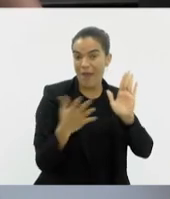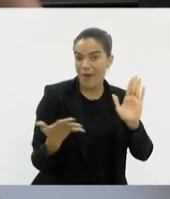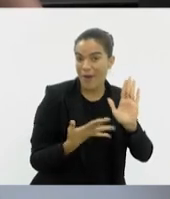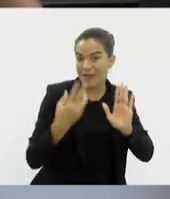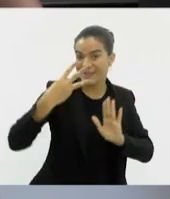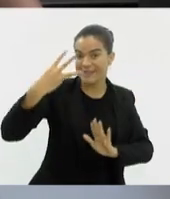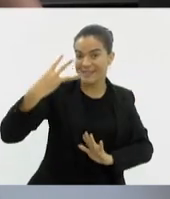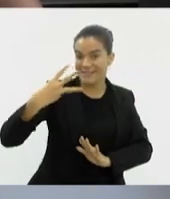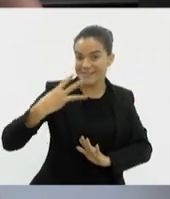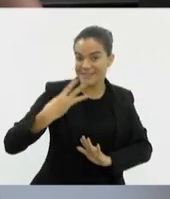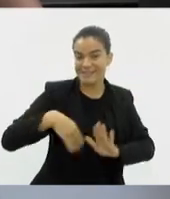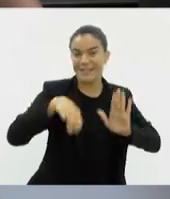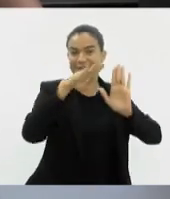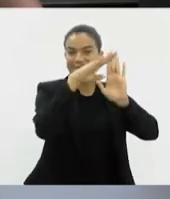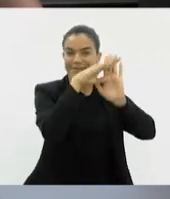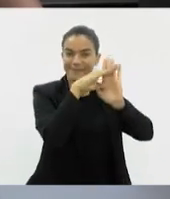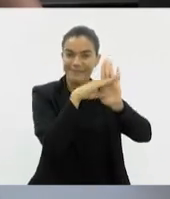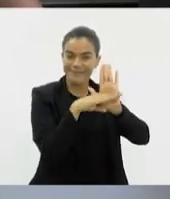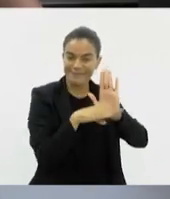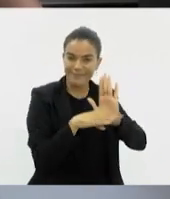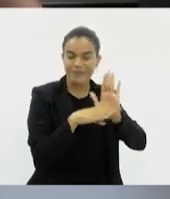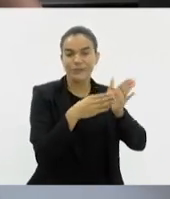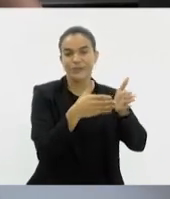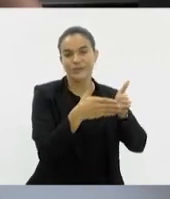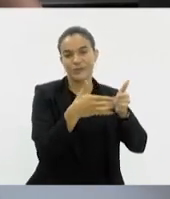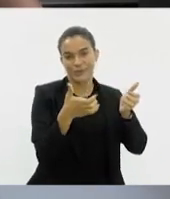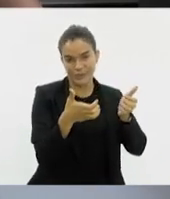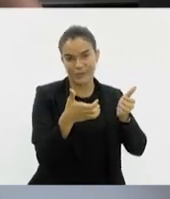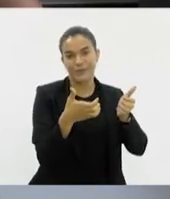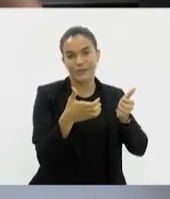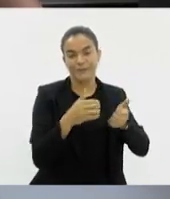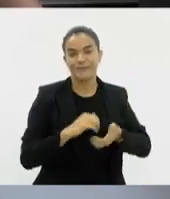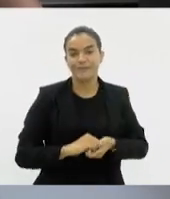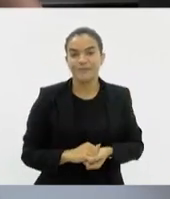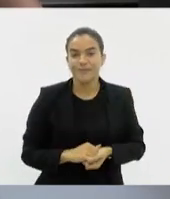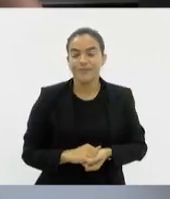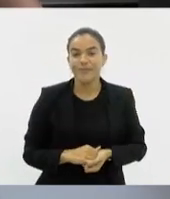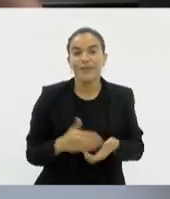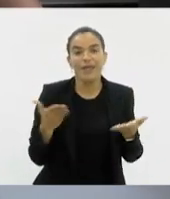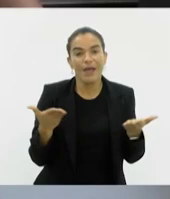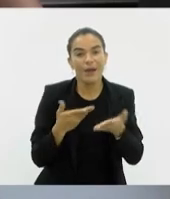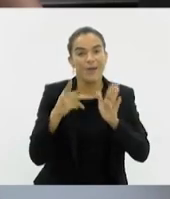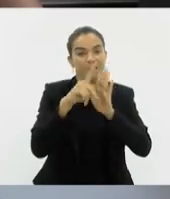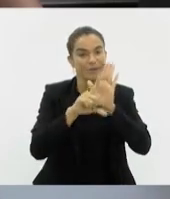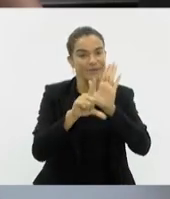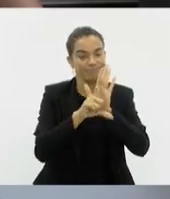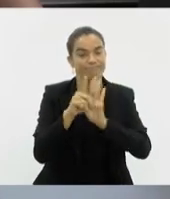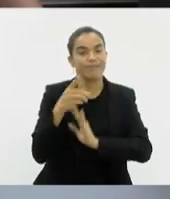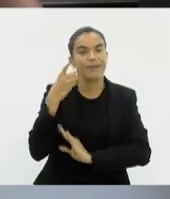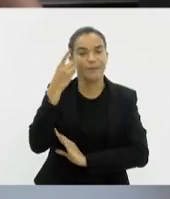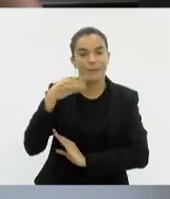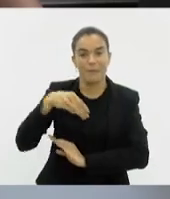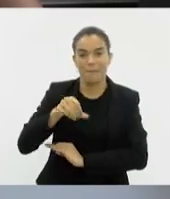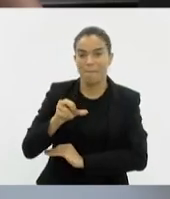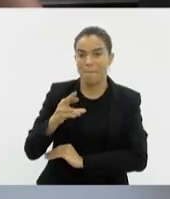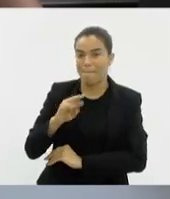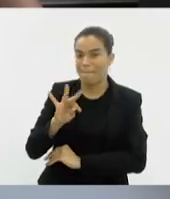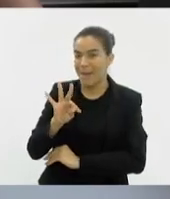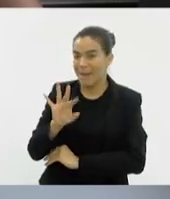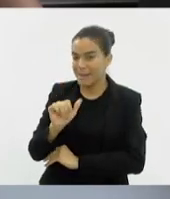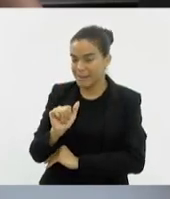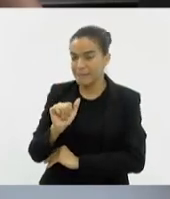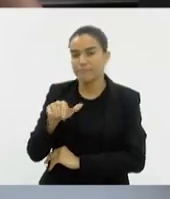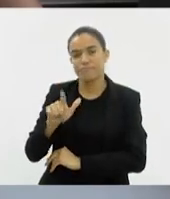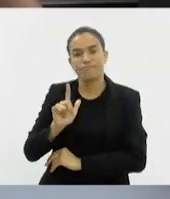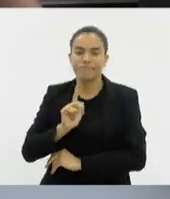vez entrando na ordem do dia, foi solicitada essa pensação. E o projeto da deputada Marta Rocha, embora ela